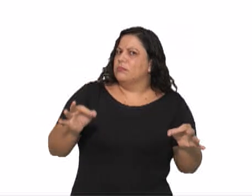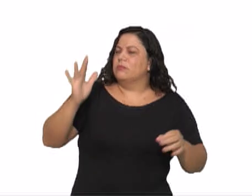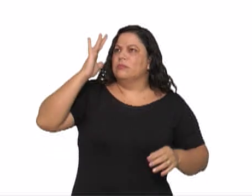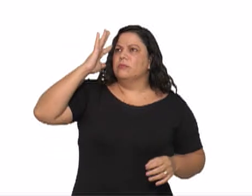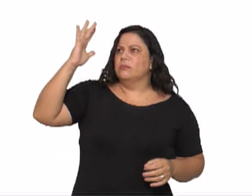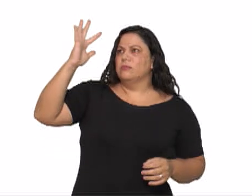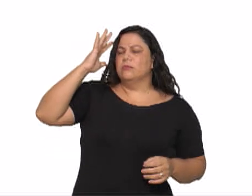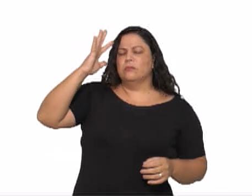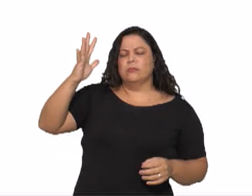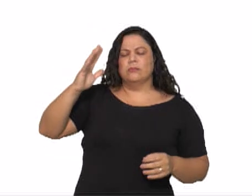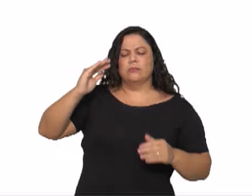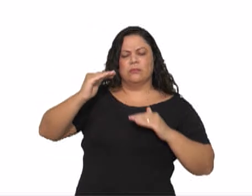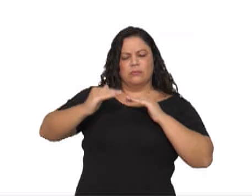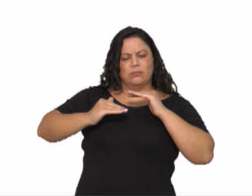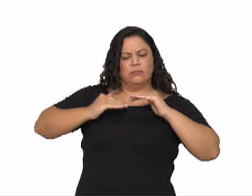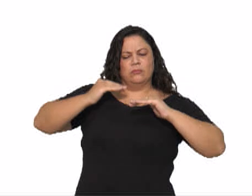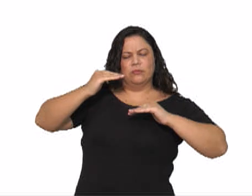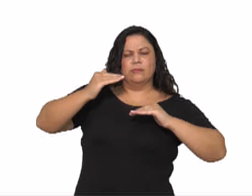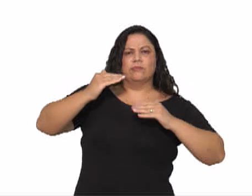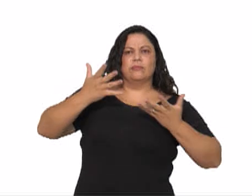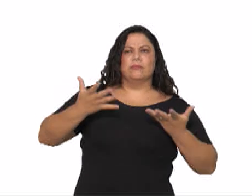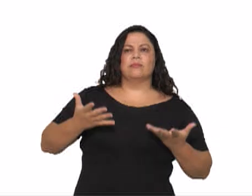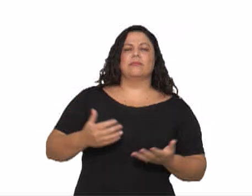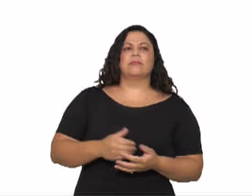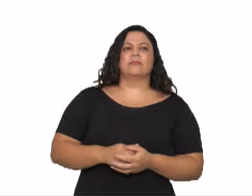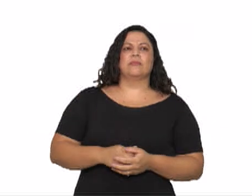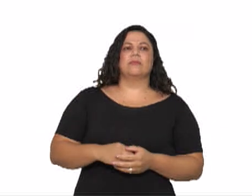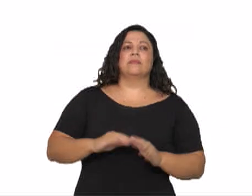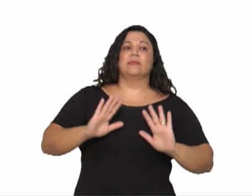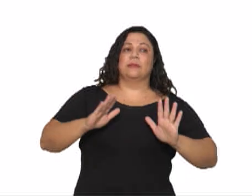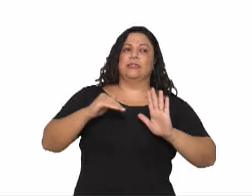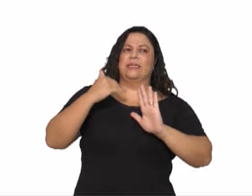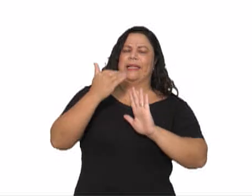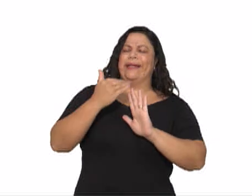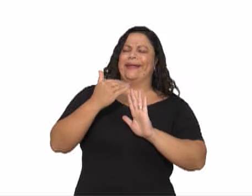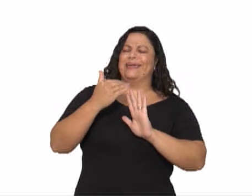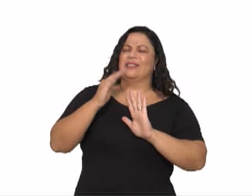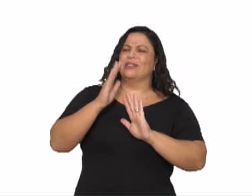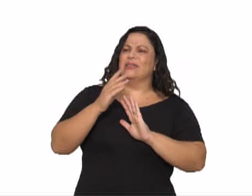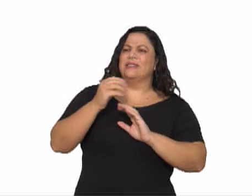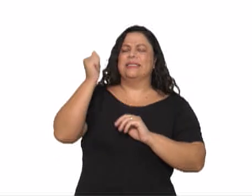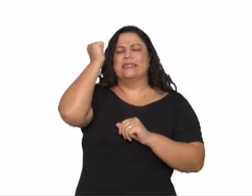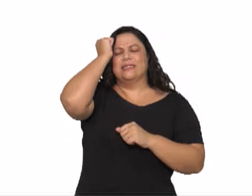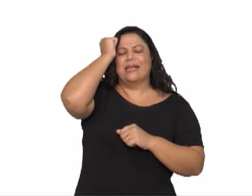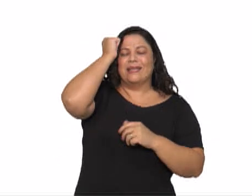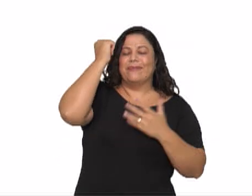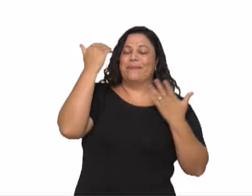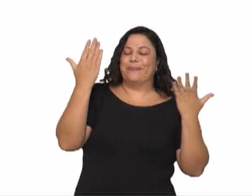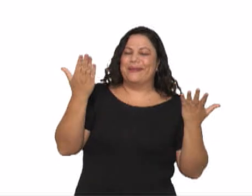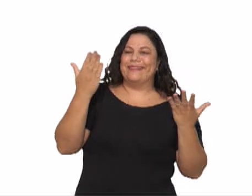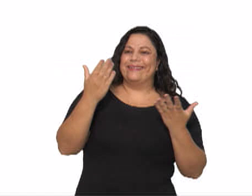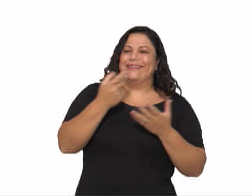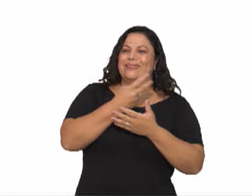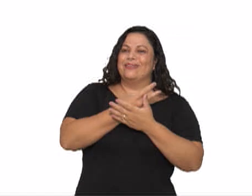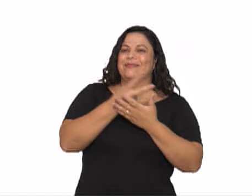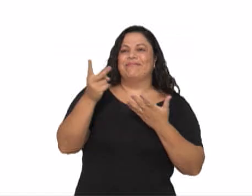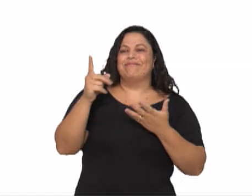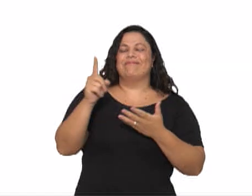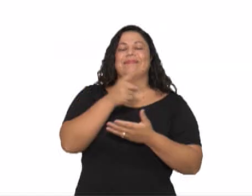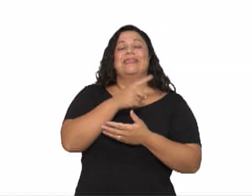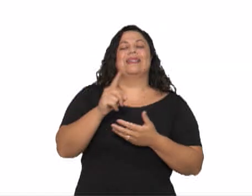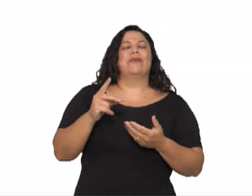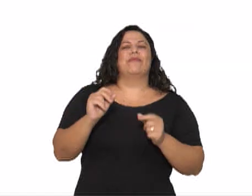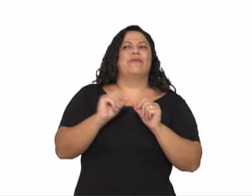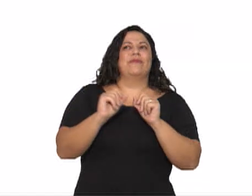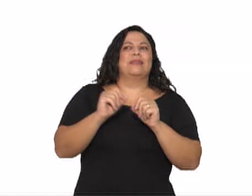de idade avançada, que al final de sua vida se arrepiente de não haver cometido mais erros e